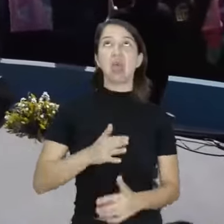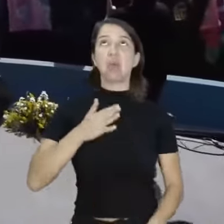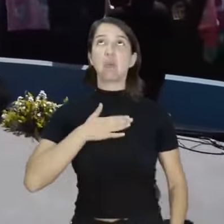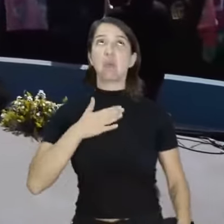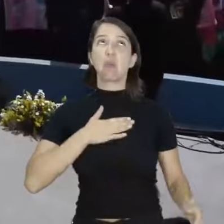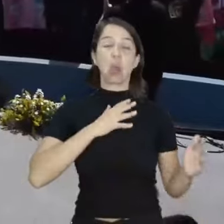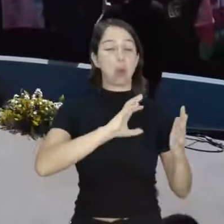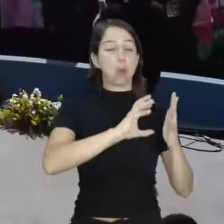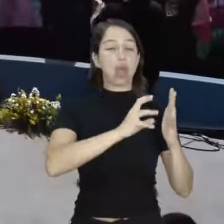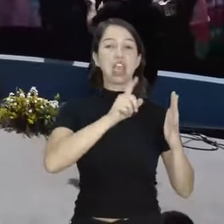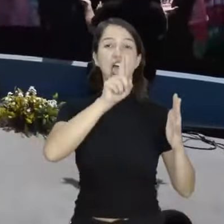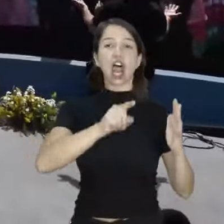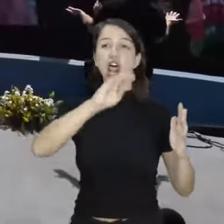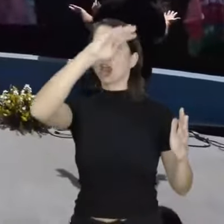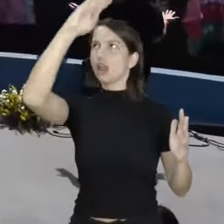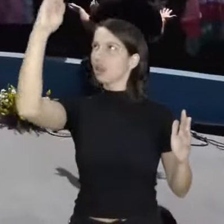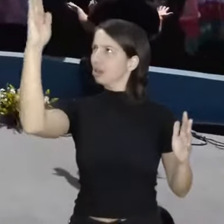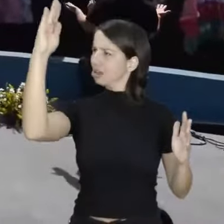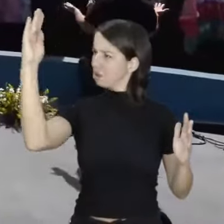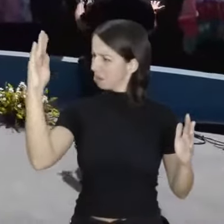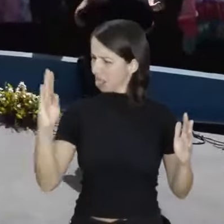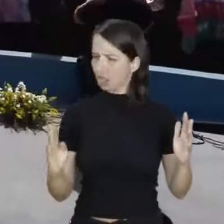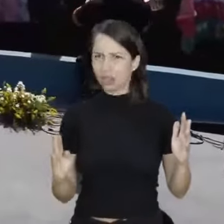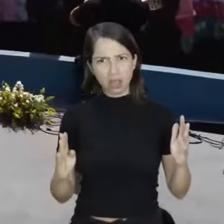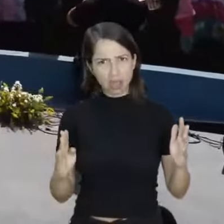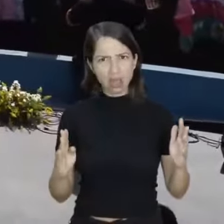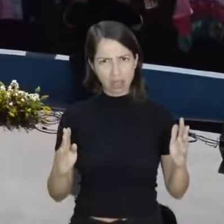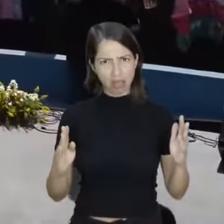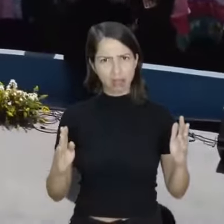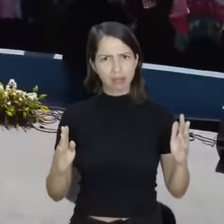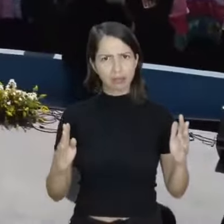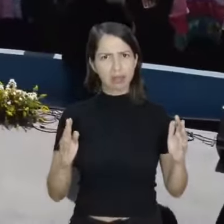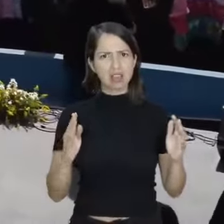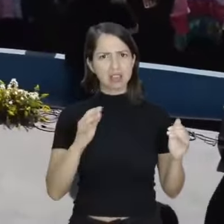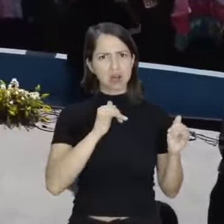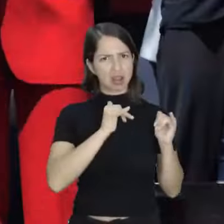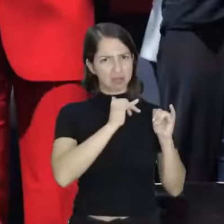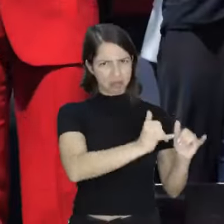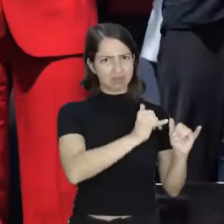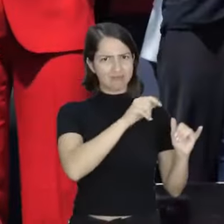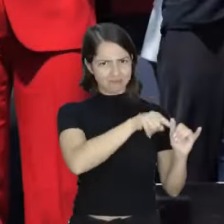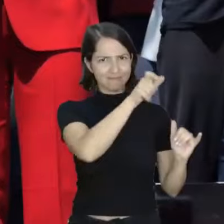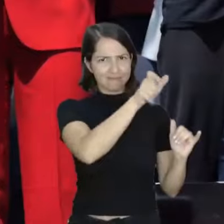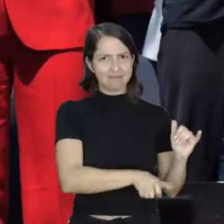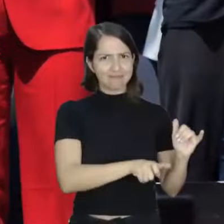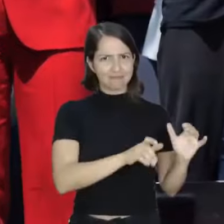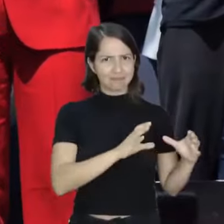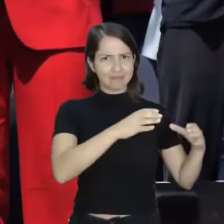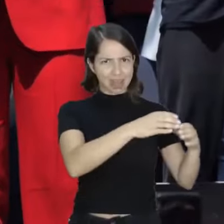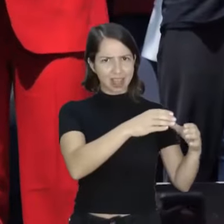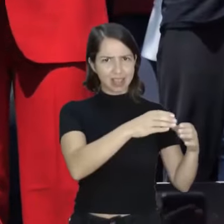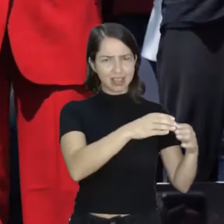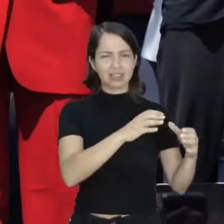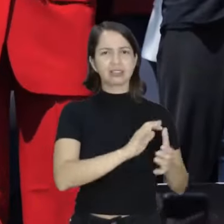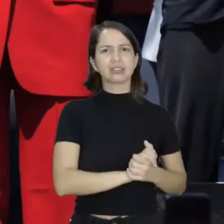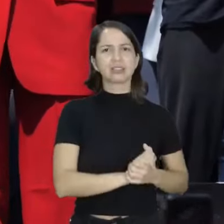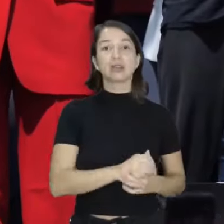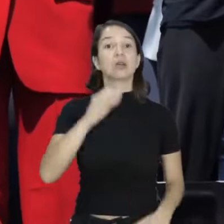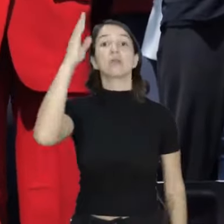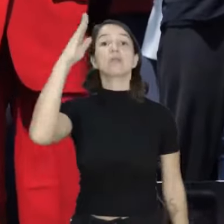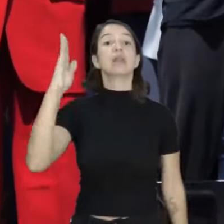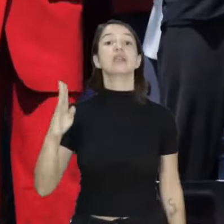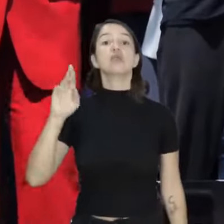E eu queria dizer para ele que o Brasil não é partido. O